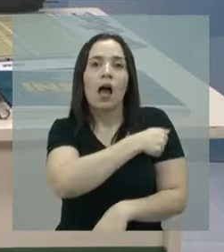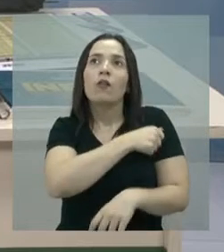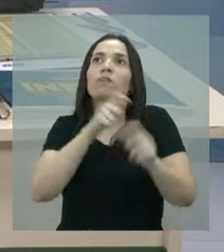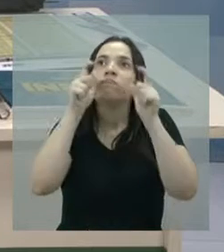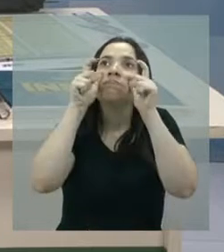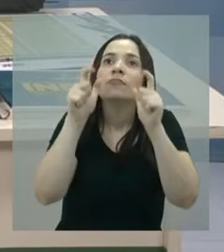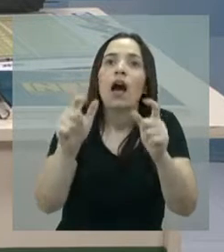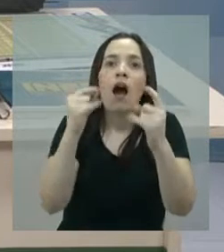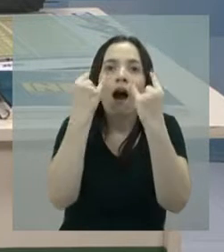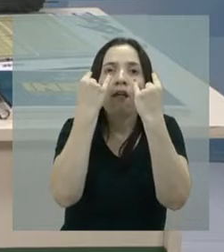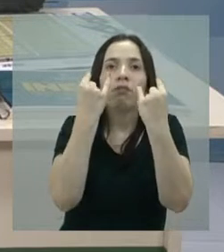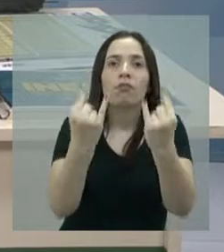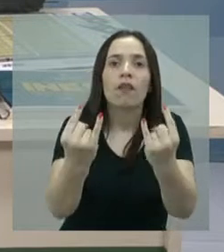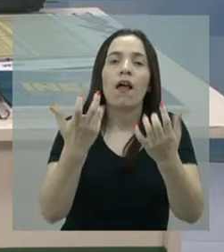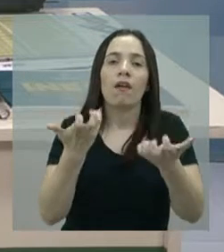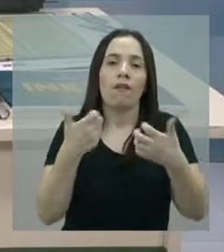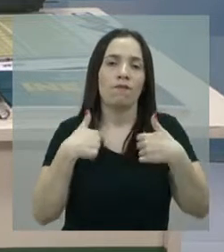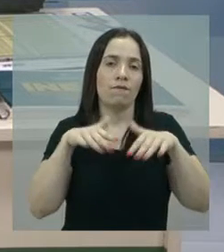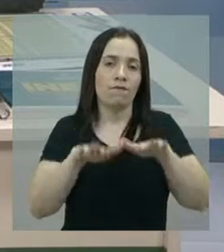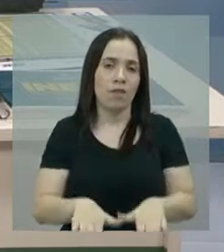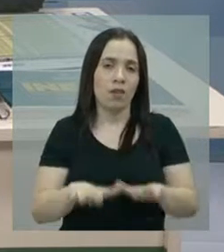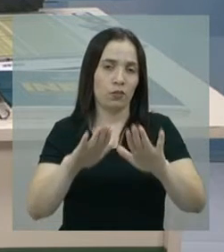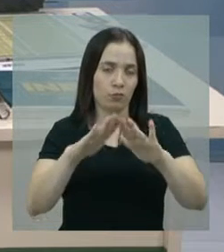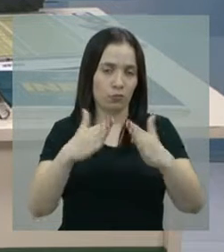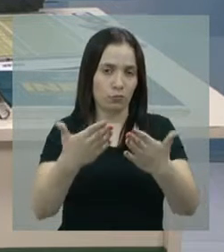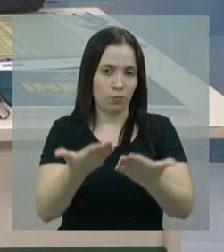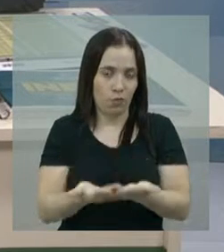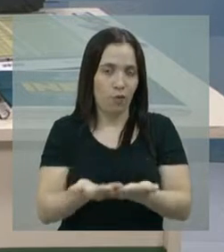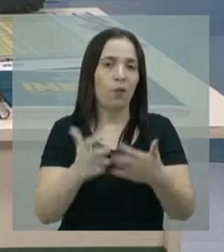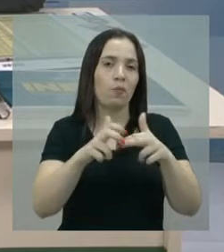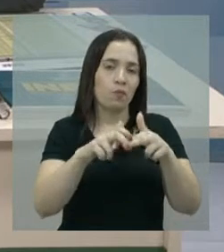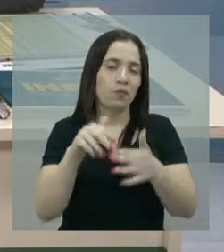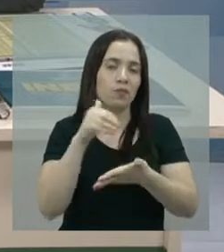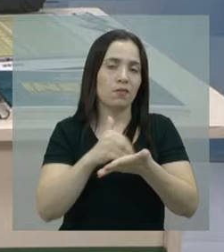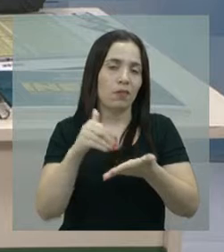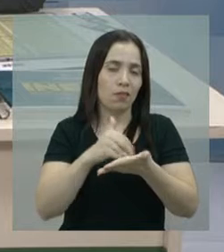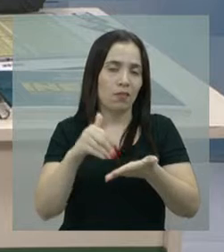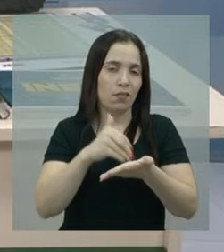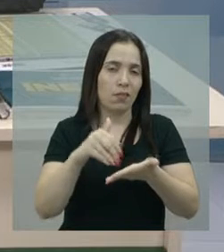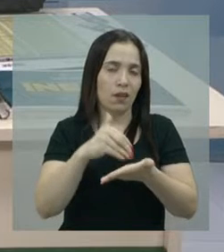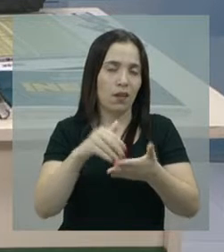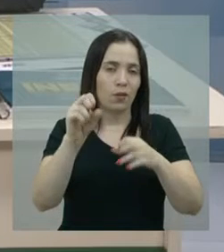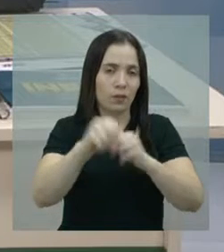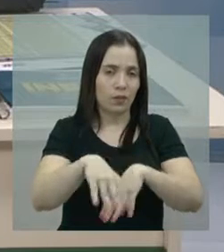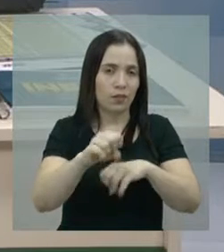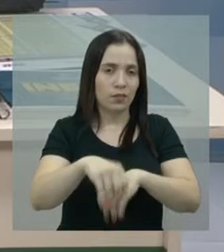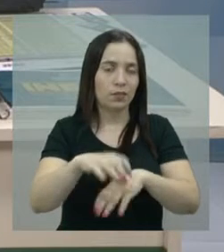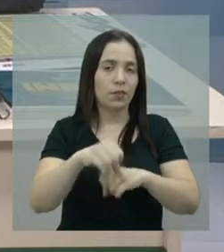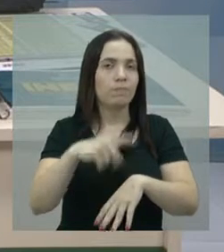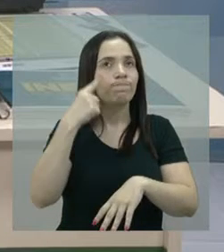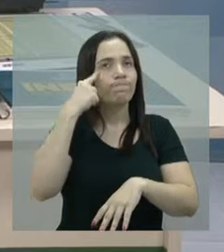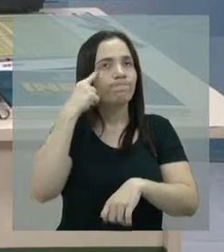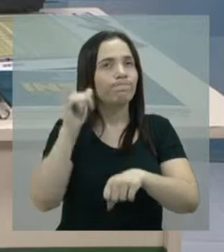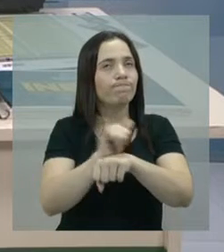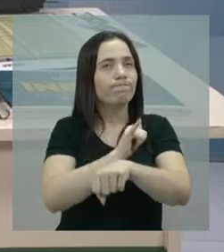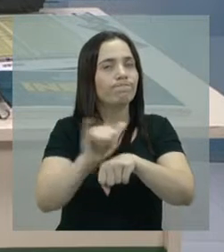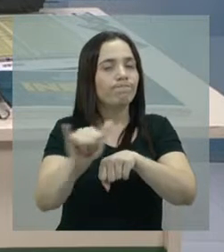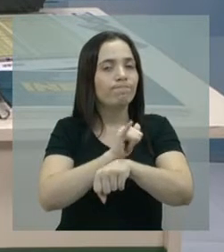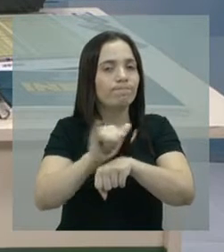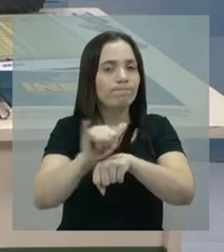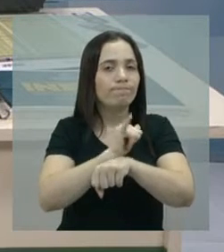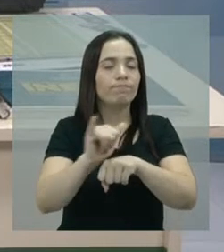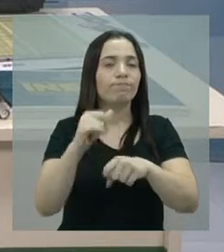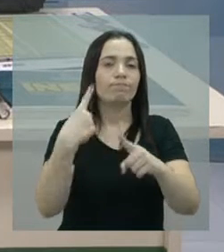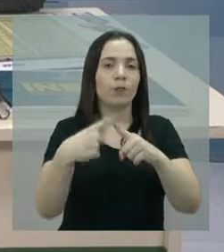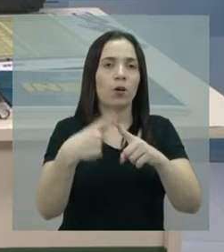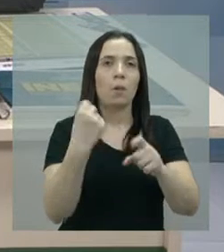atraído por permanecer na escola. Eu acho que essa foi a visão do secretário de Educação do Estado do Ceará, e quando